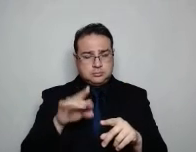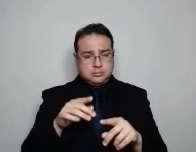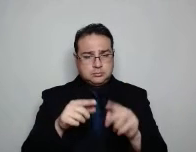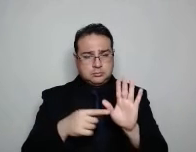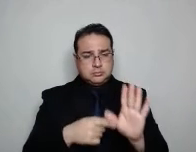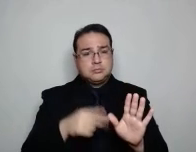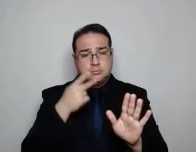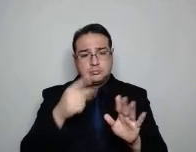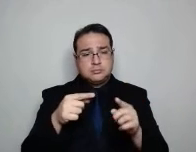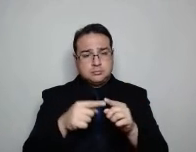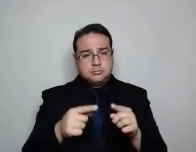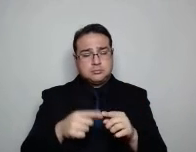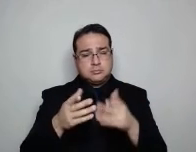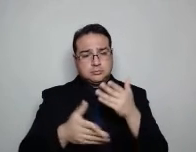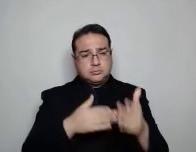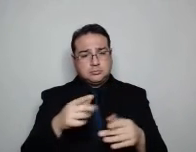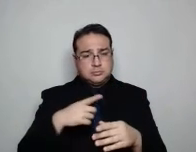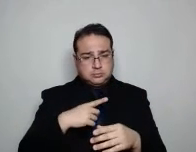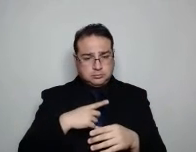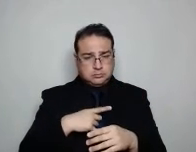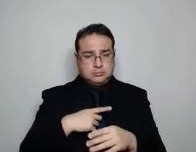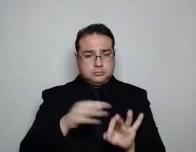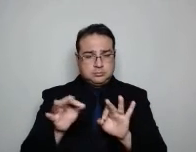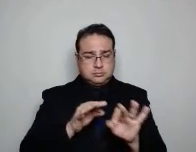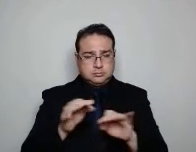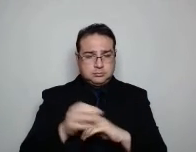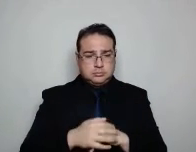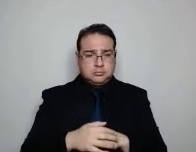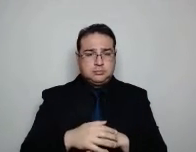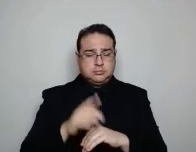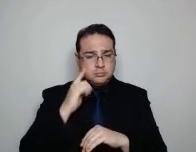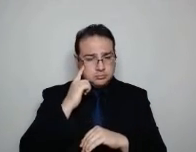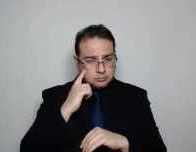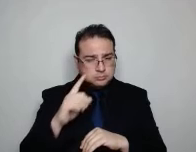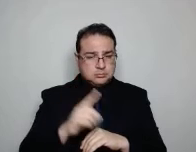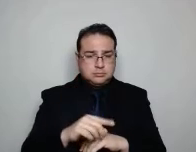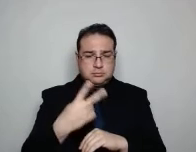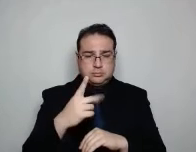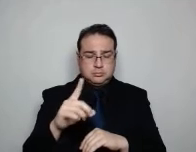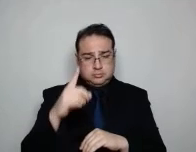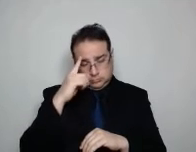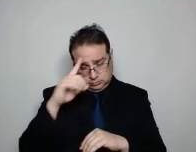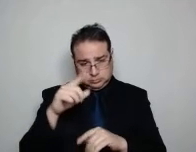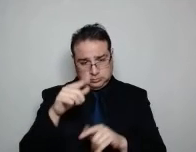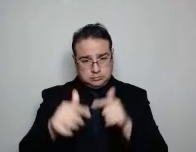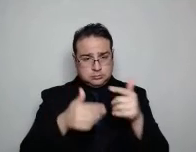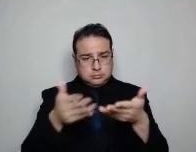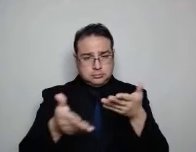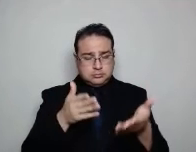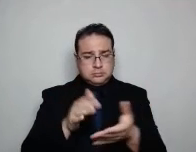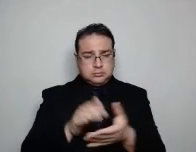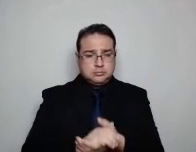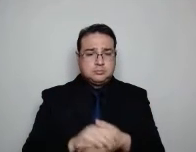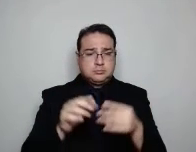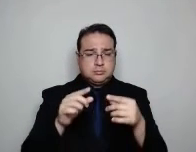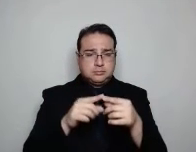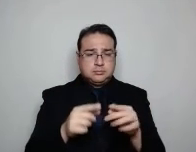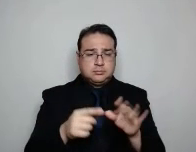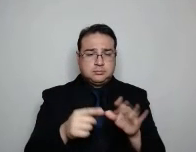o tratamento deve ser feito no ciclo de cada 21 dias. E foi nesse sentido que a